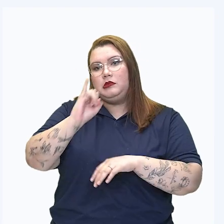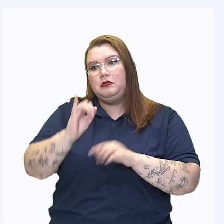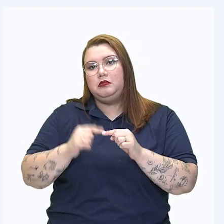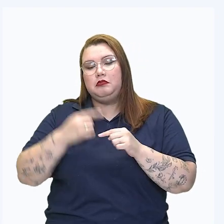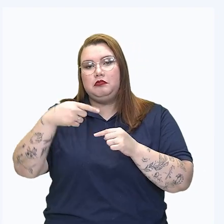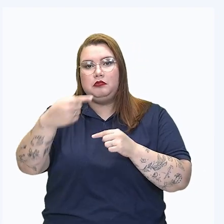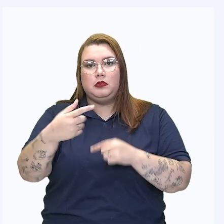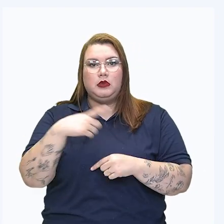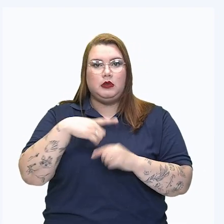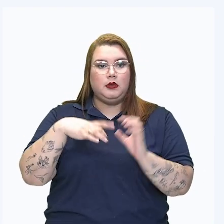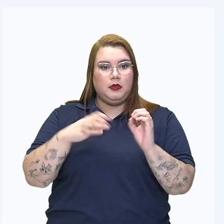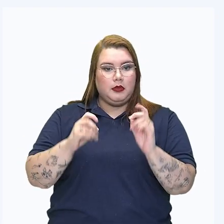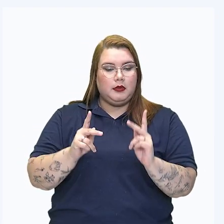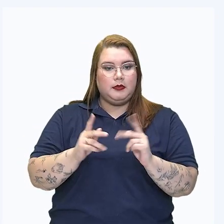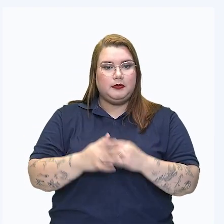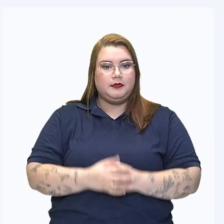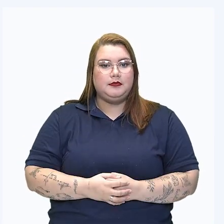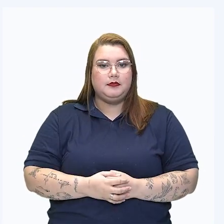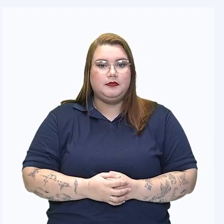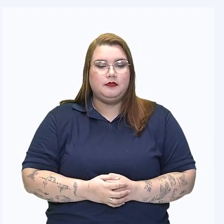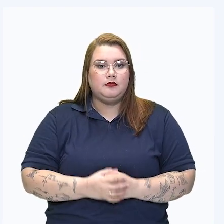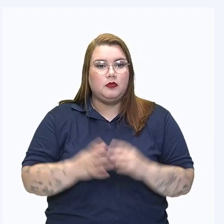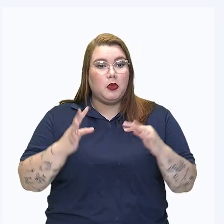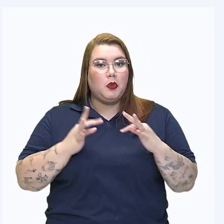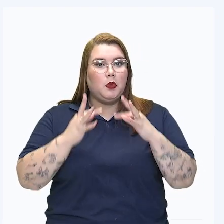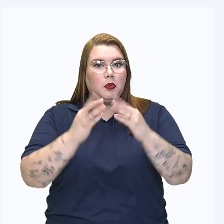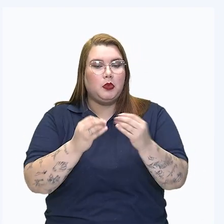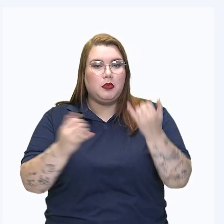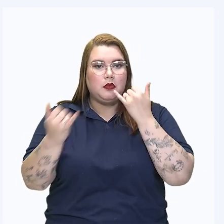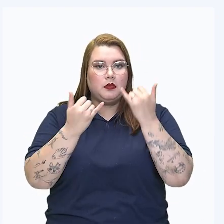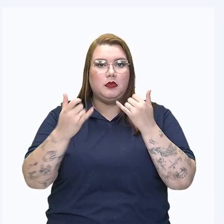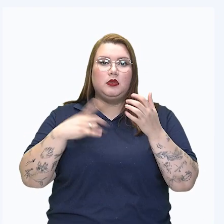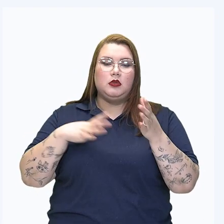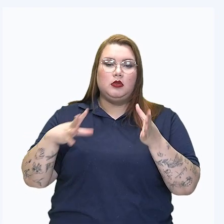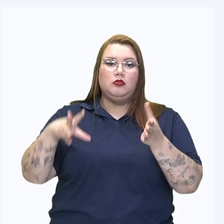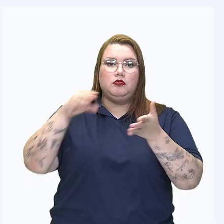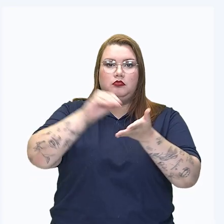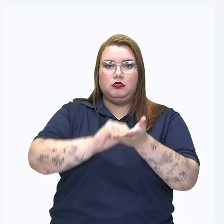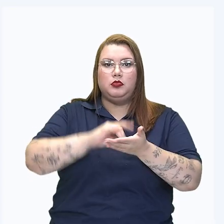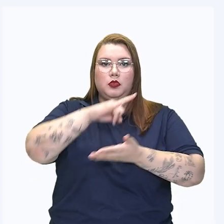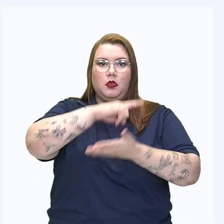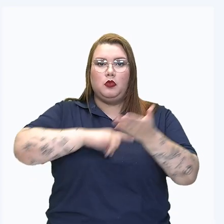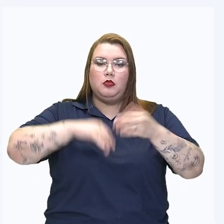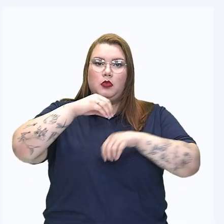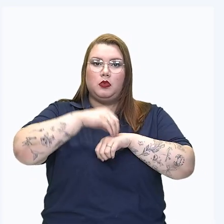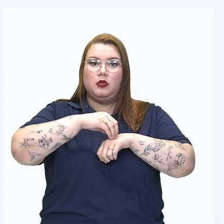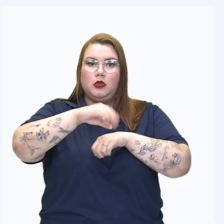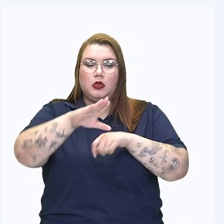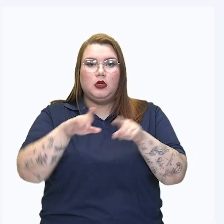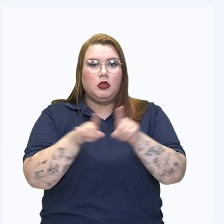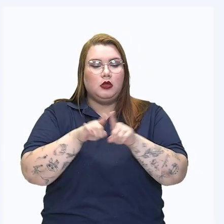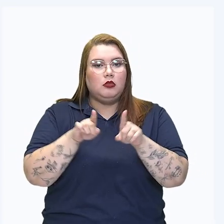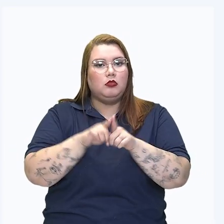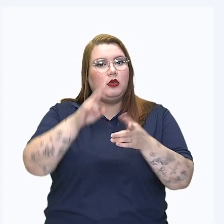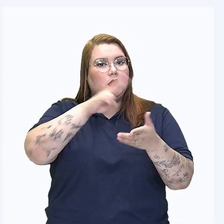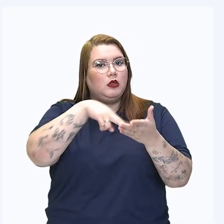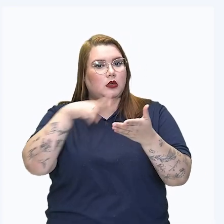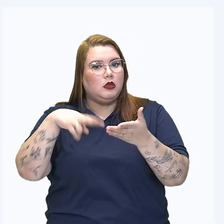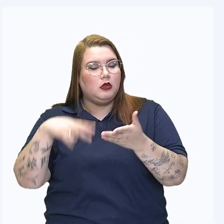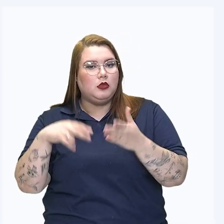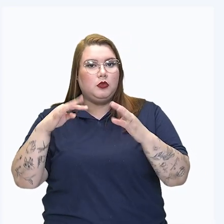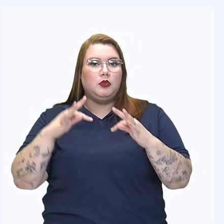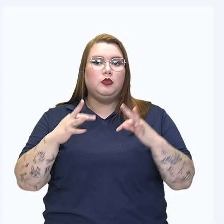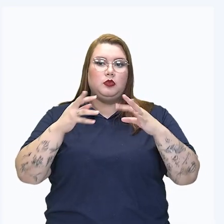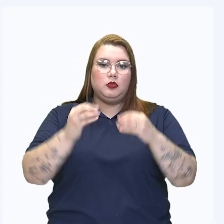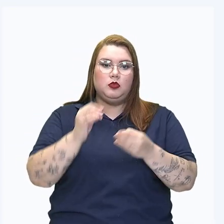porventura vierem a surgir, tá bom? E todas essas informações vão estar nos documentos orientadores, então também leiam, façam